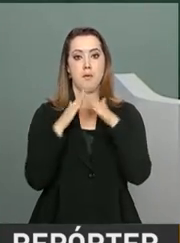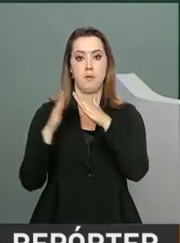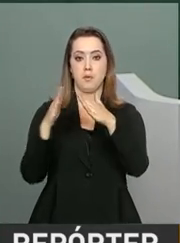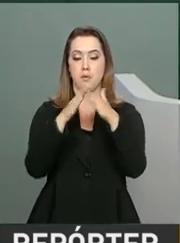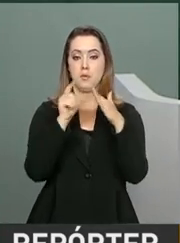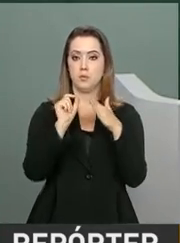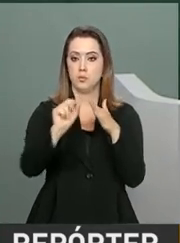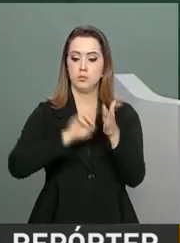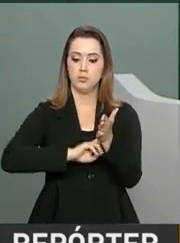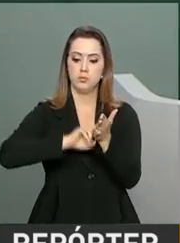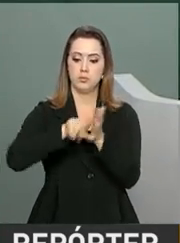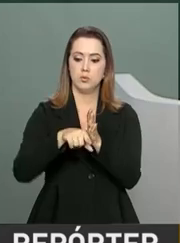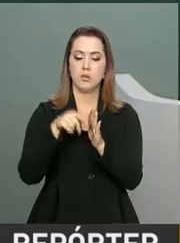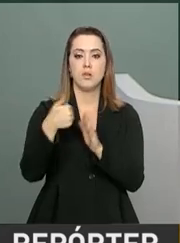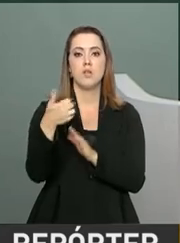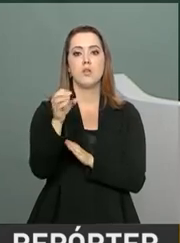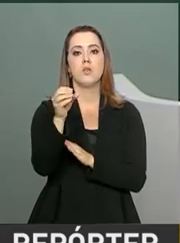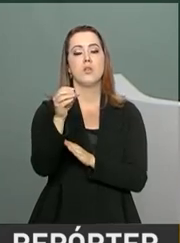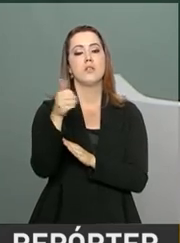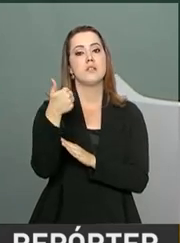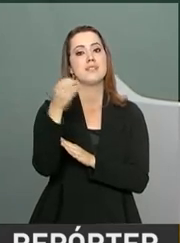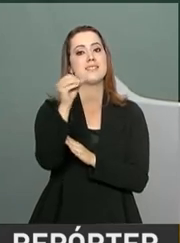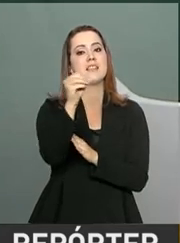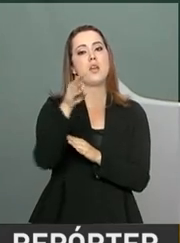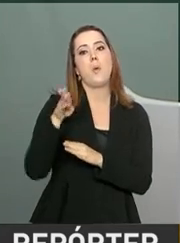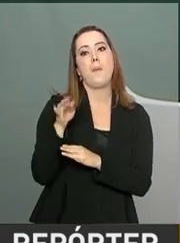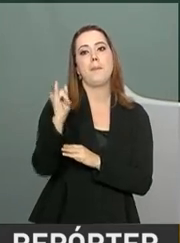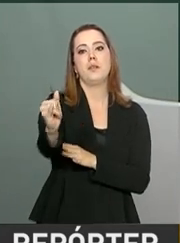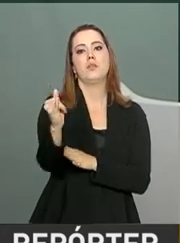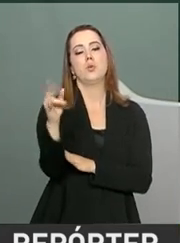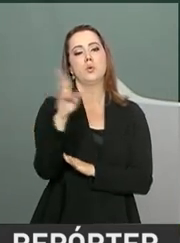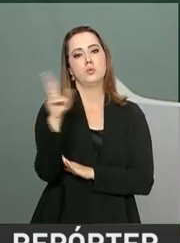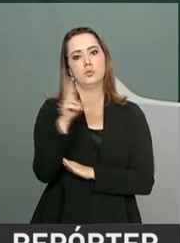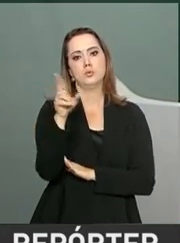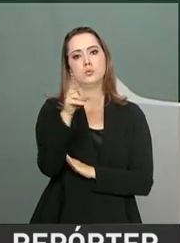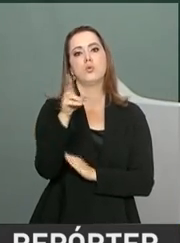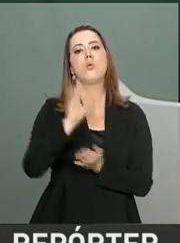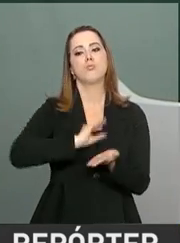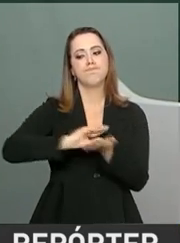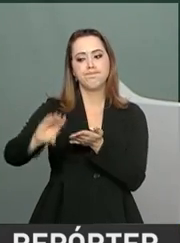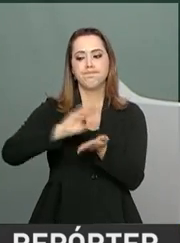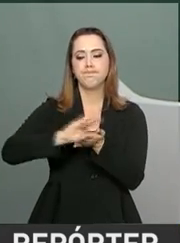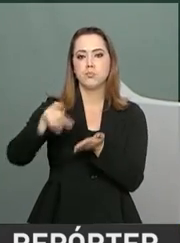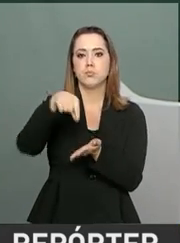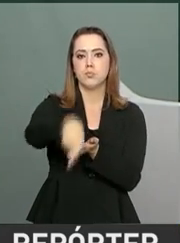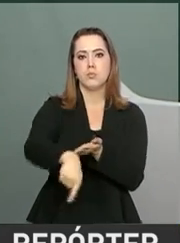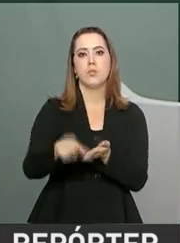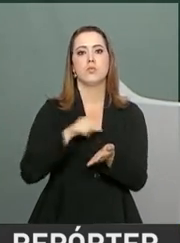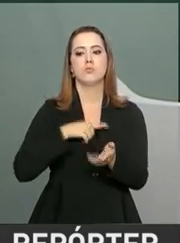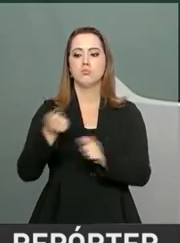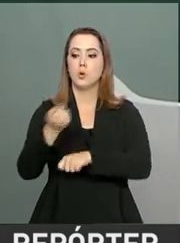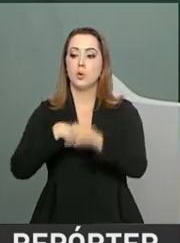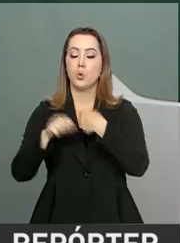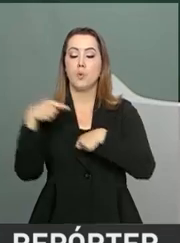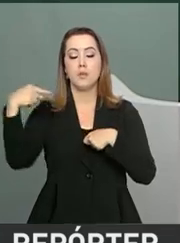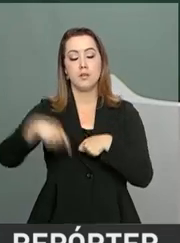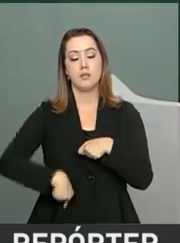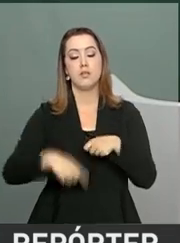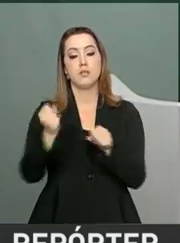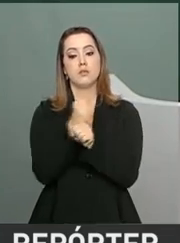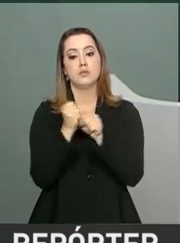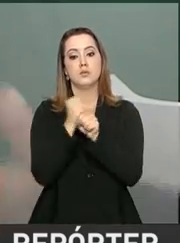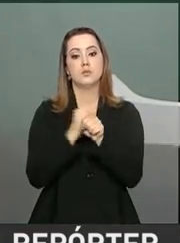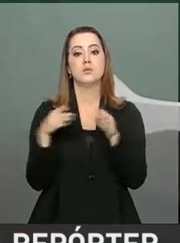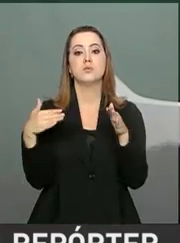e infraestrutura é mais de 100 bilhões de reais que vão ser colocados na economia este ano